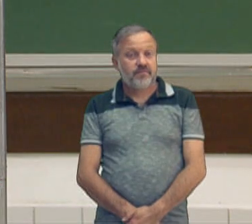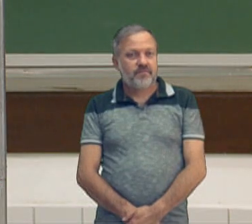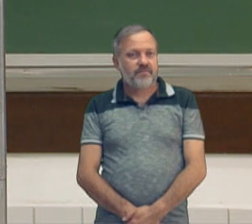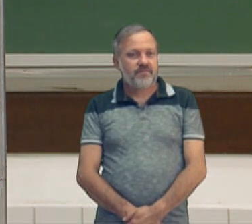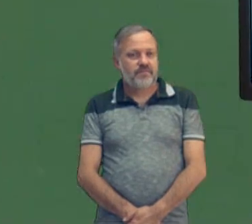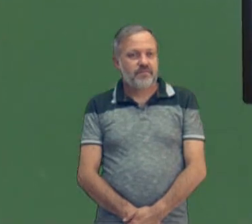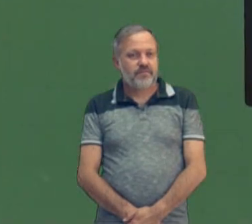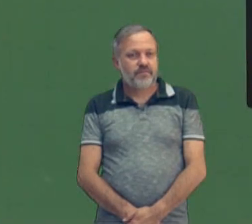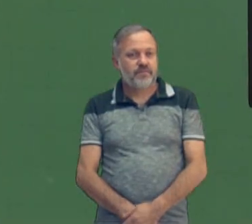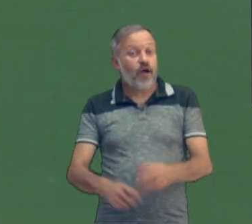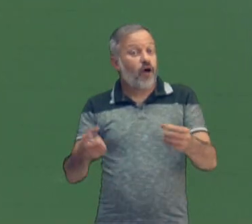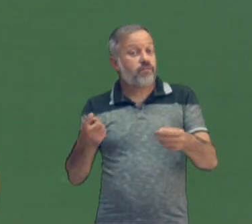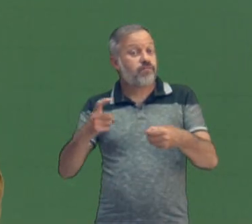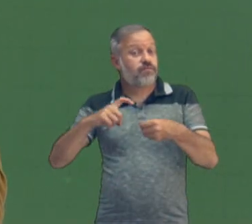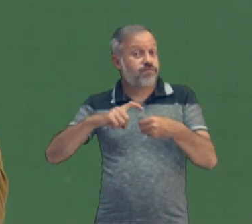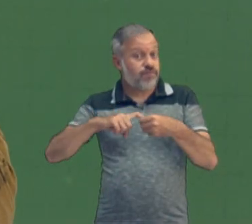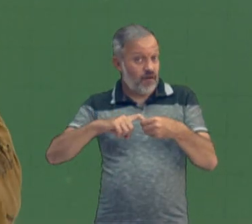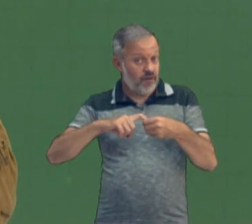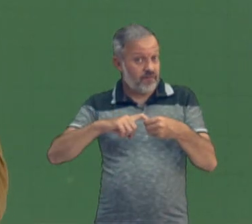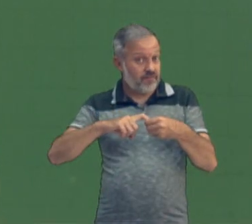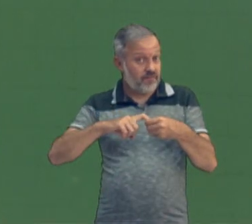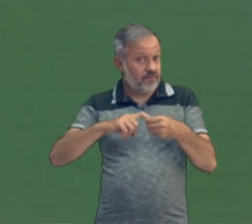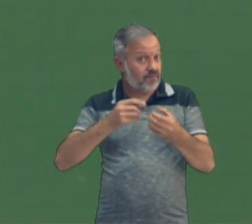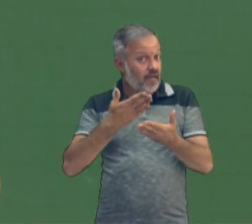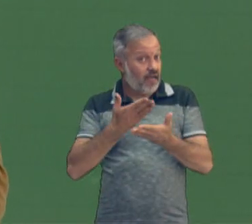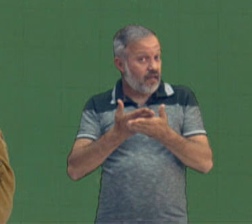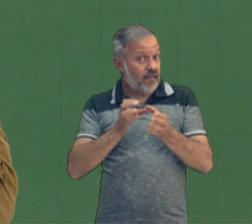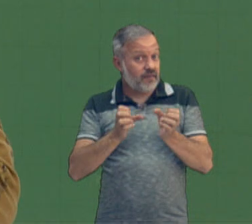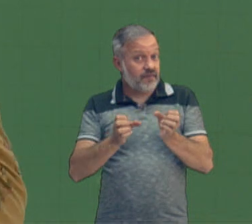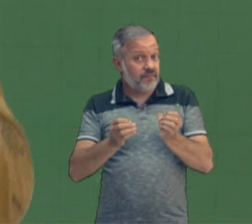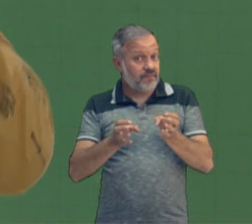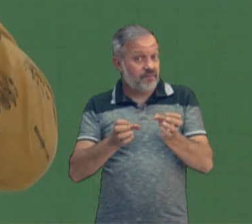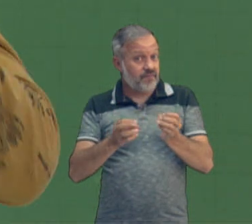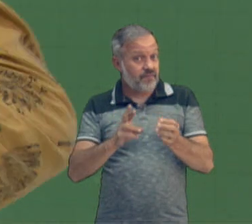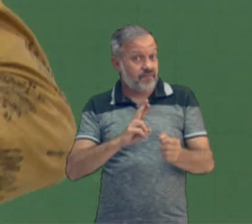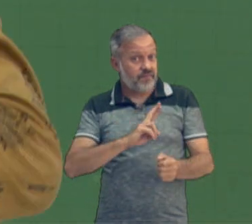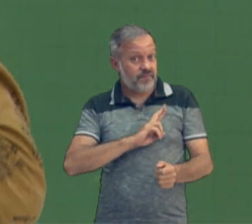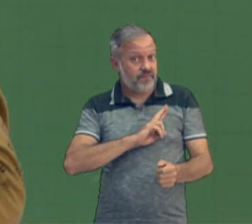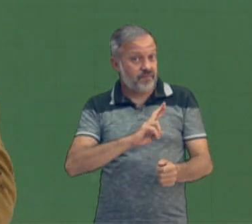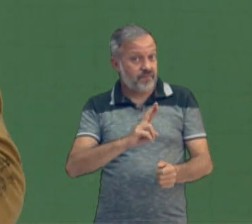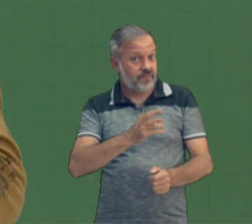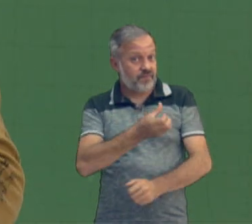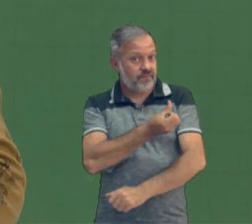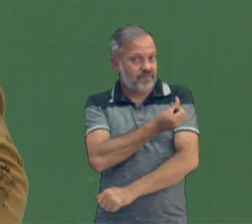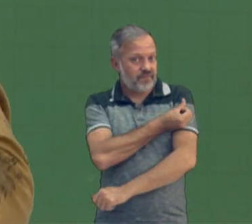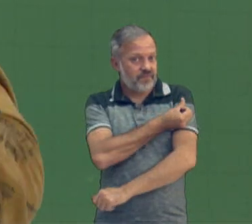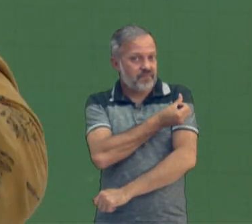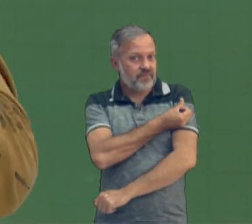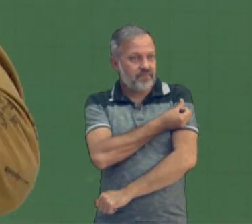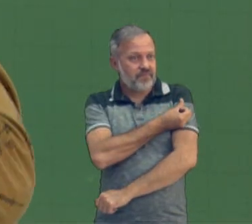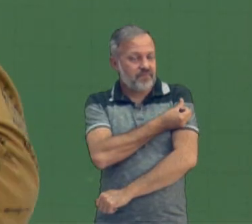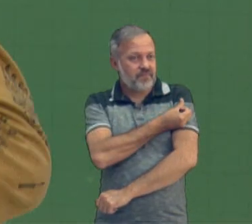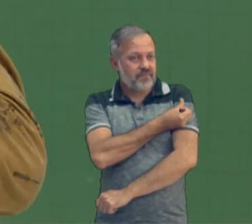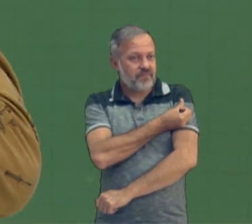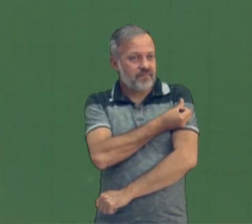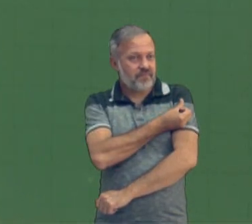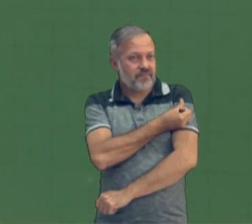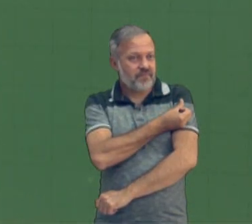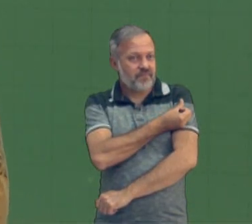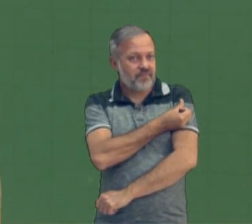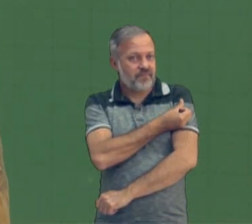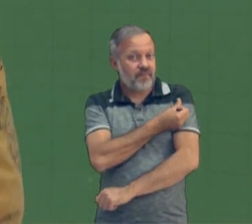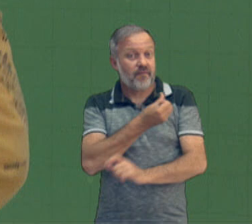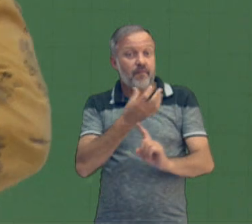Muito bem, voltamos para a nossa aula de ensino religioso, sexto ano, aula 4,